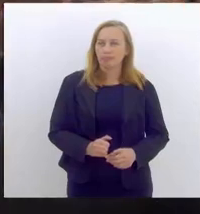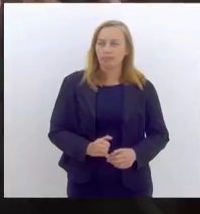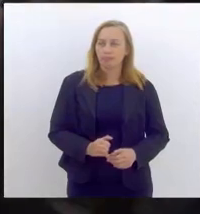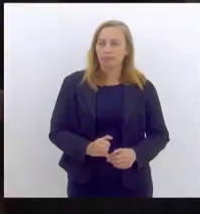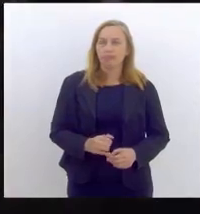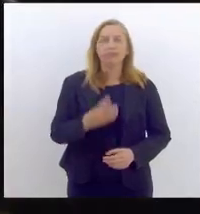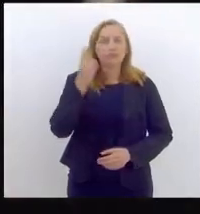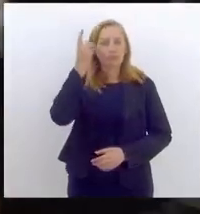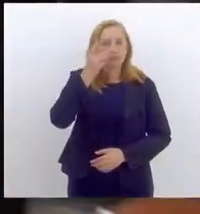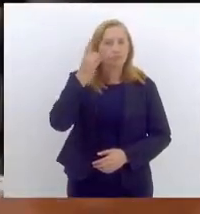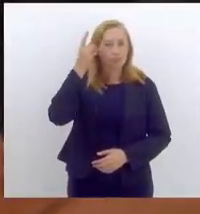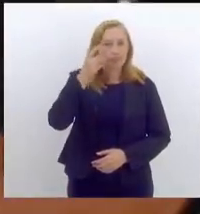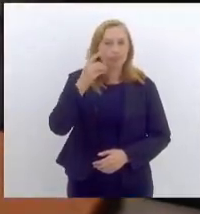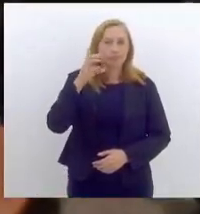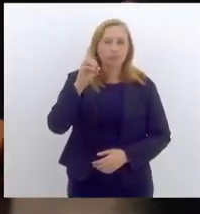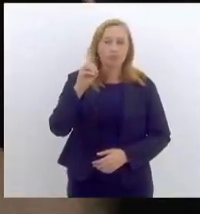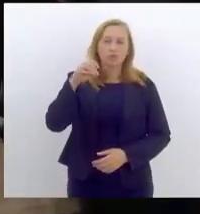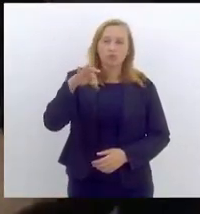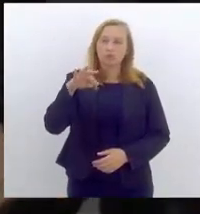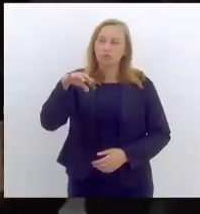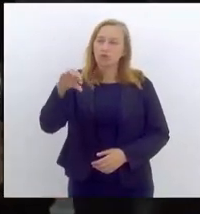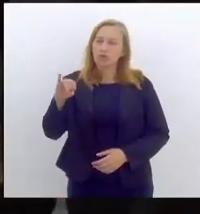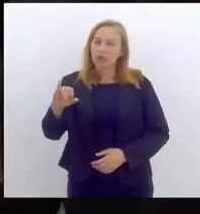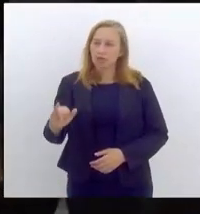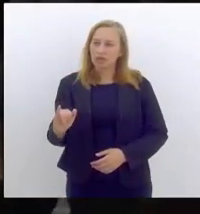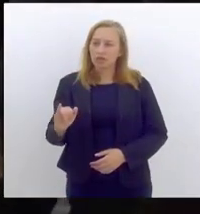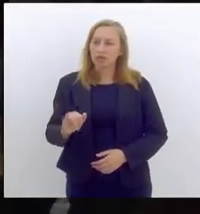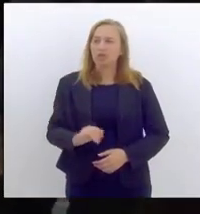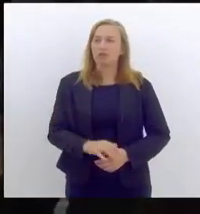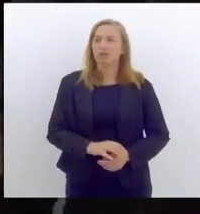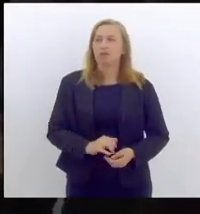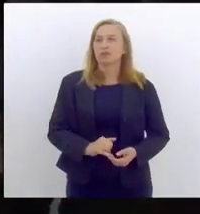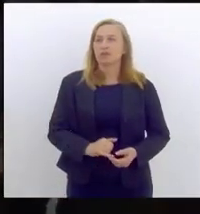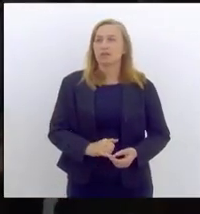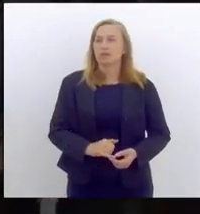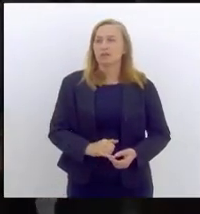Deputado Otoni de Paula Pai.